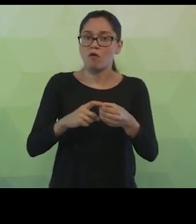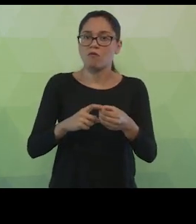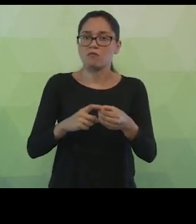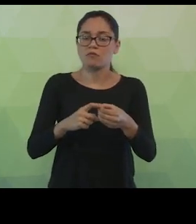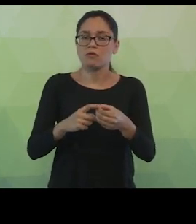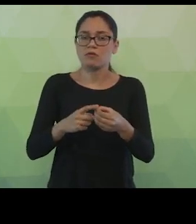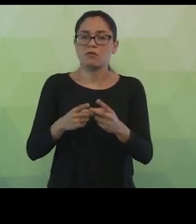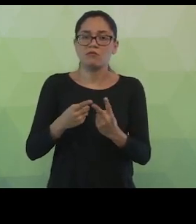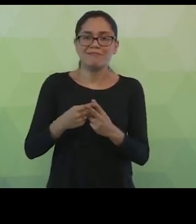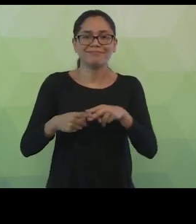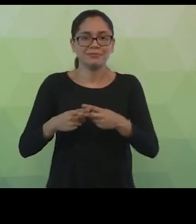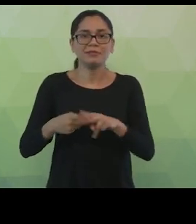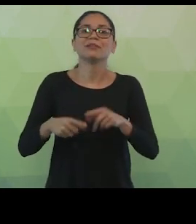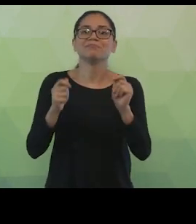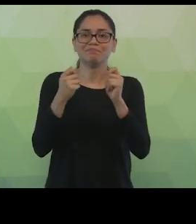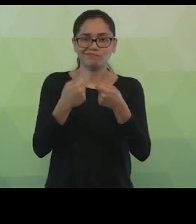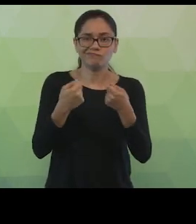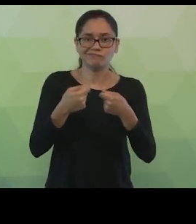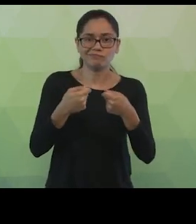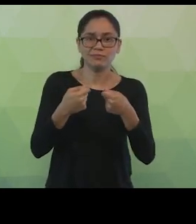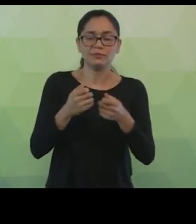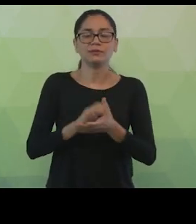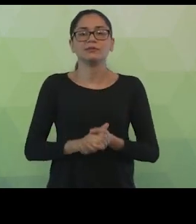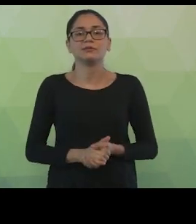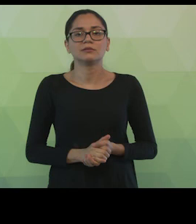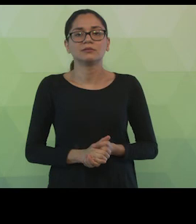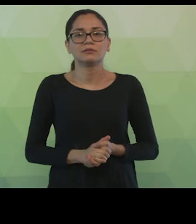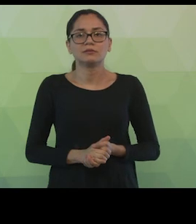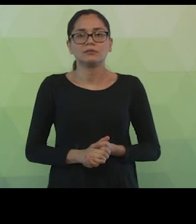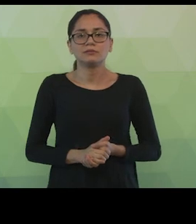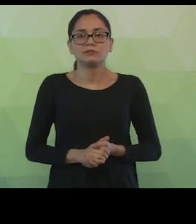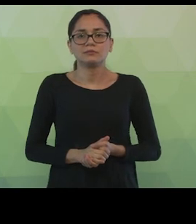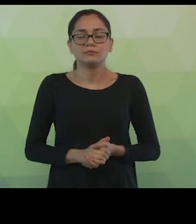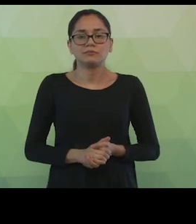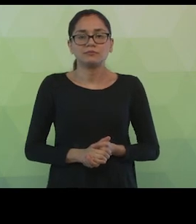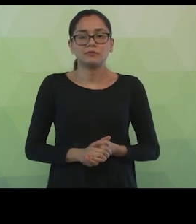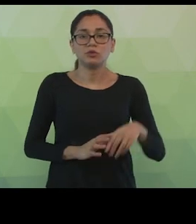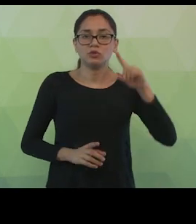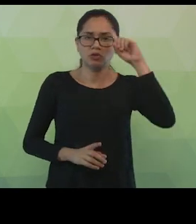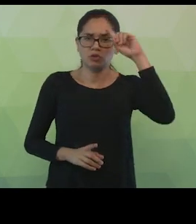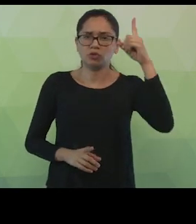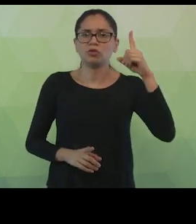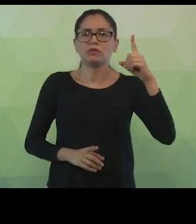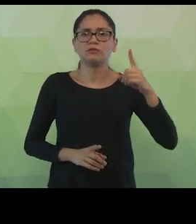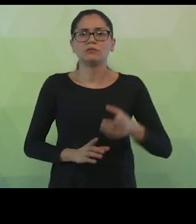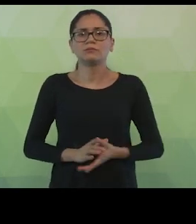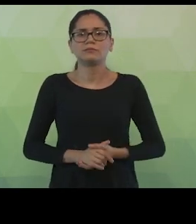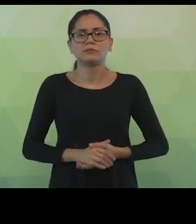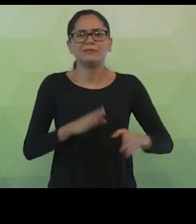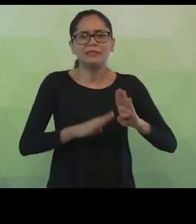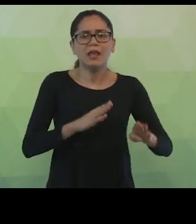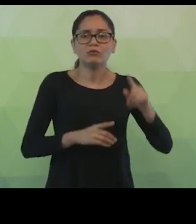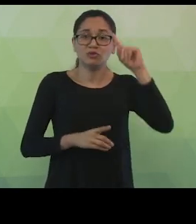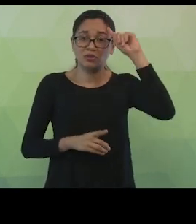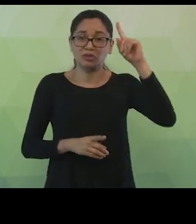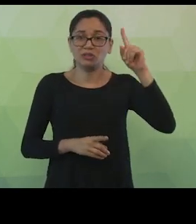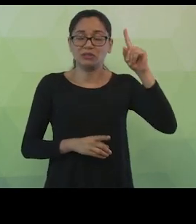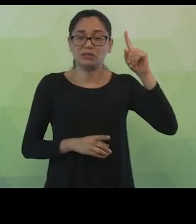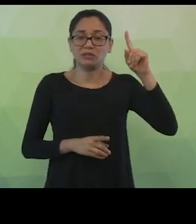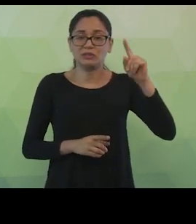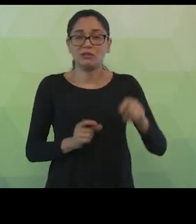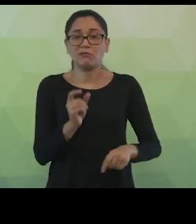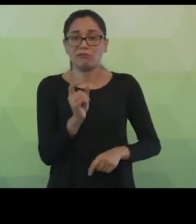corrige, bem como se eu fizer dias aqui, declarei a variável dias com letra